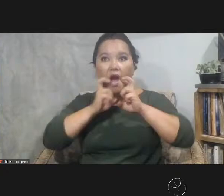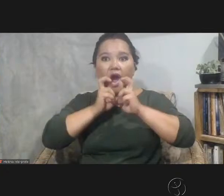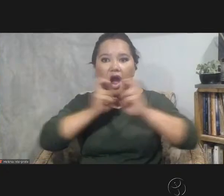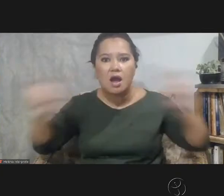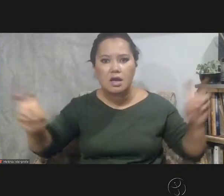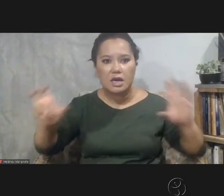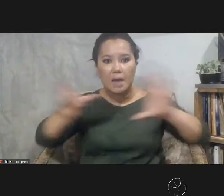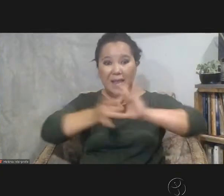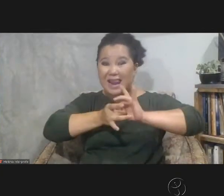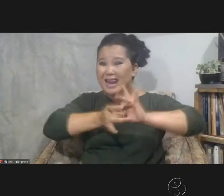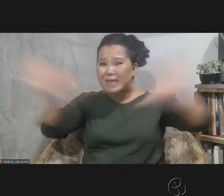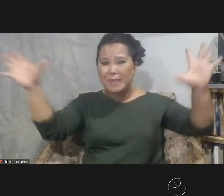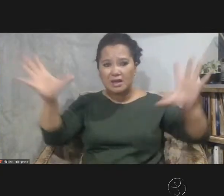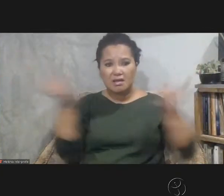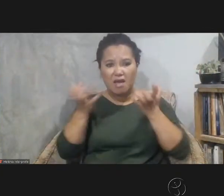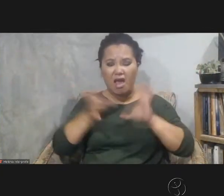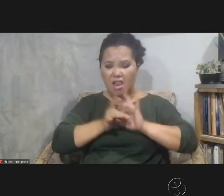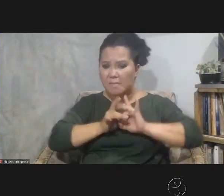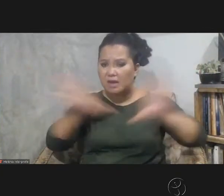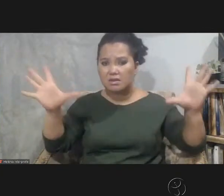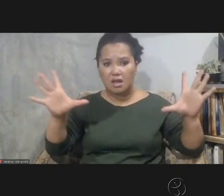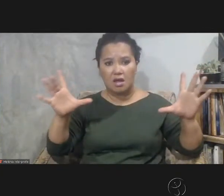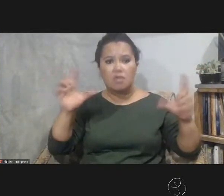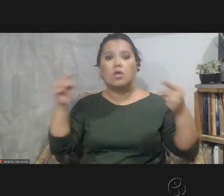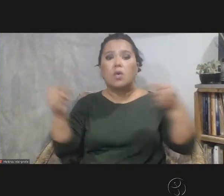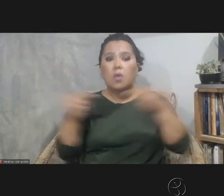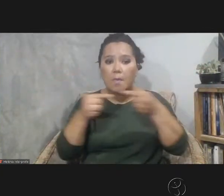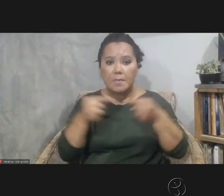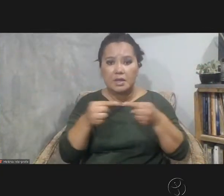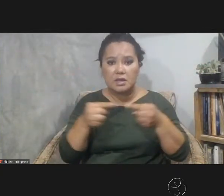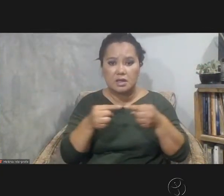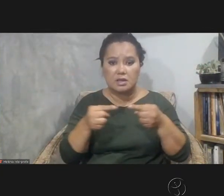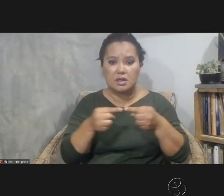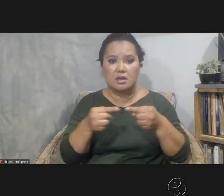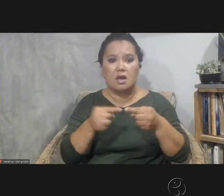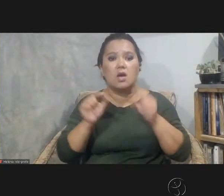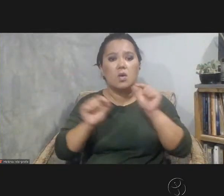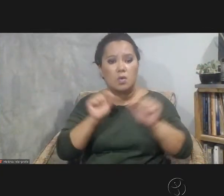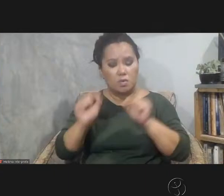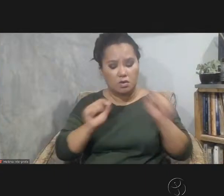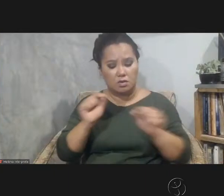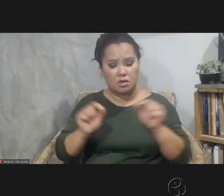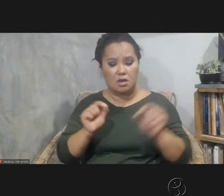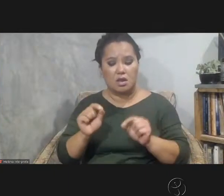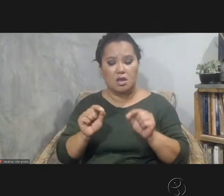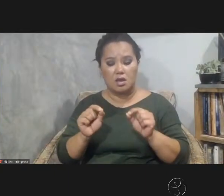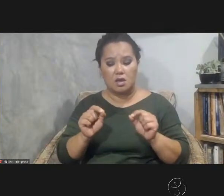com repressões duras e violentas de um Estado poderoso.